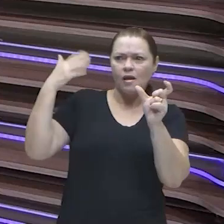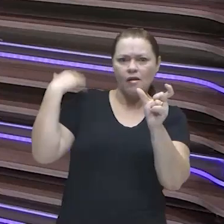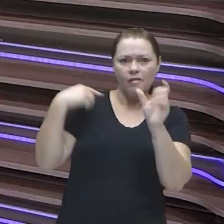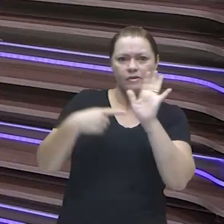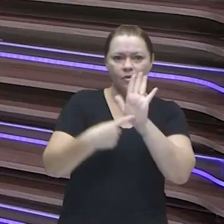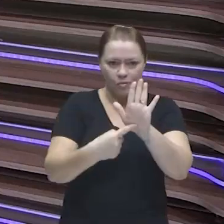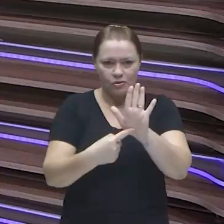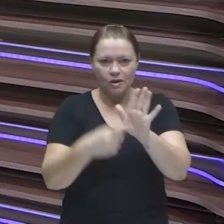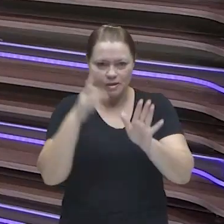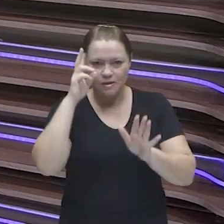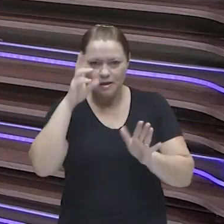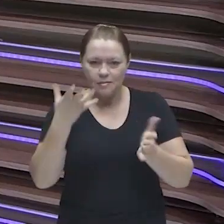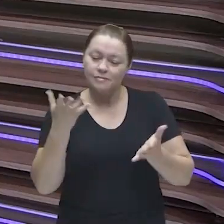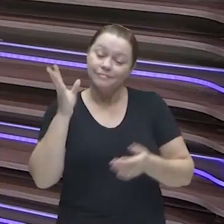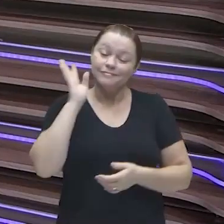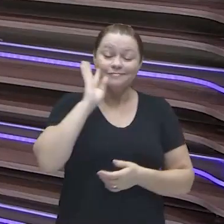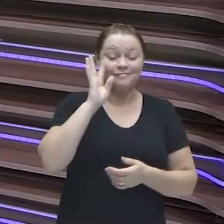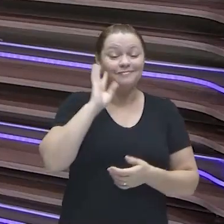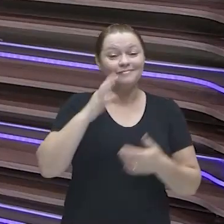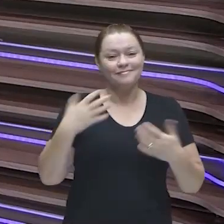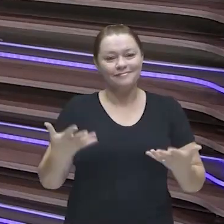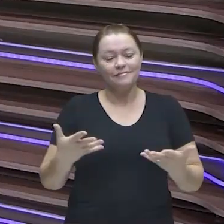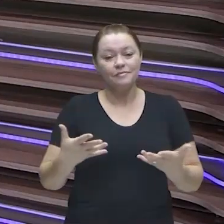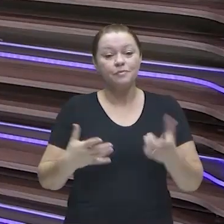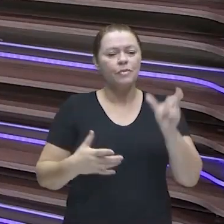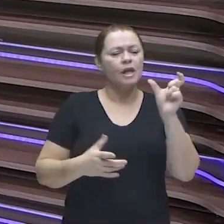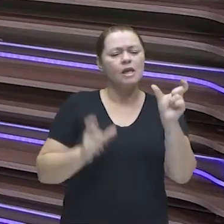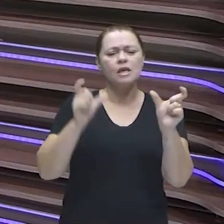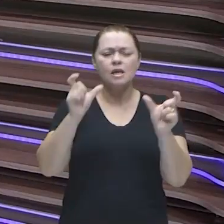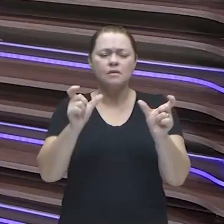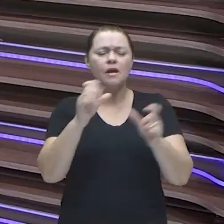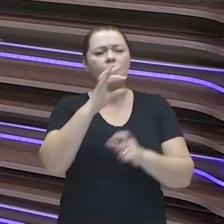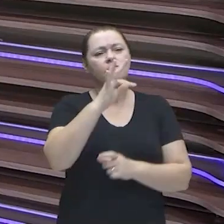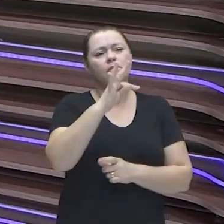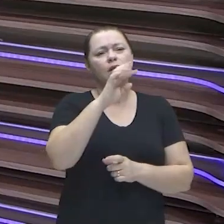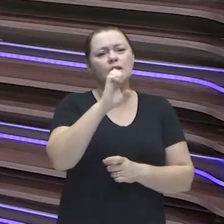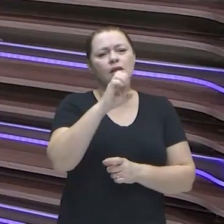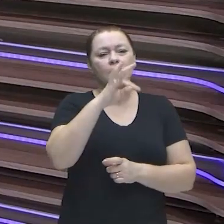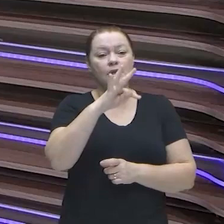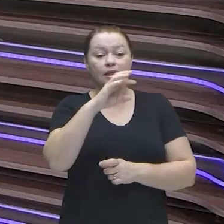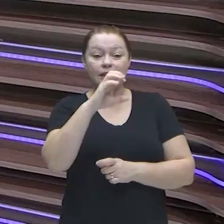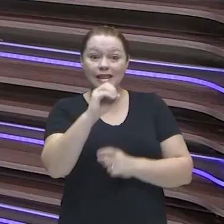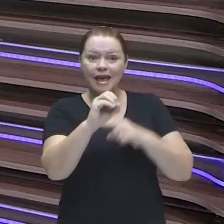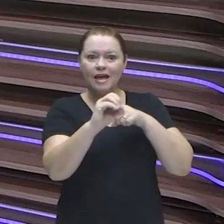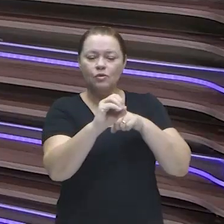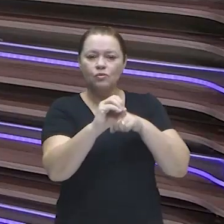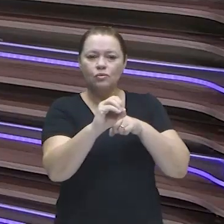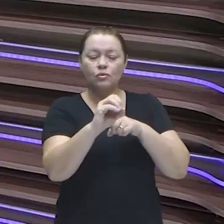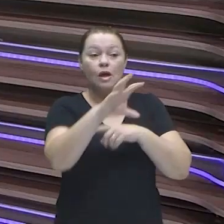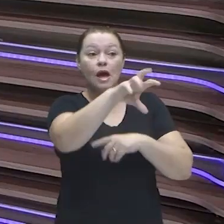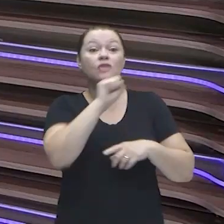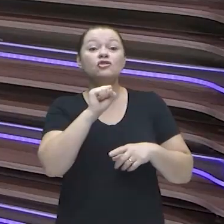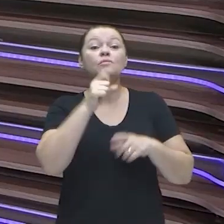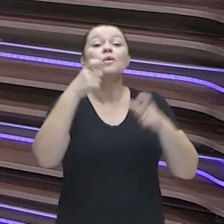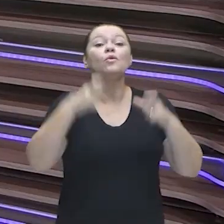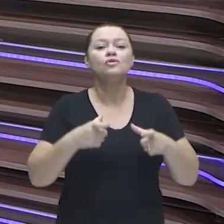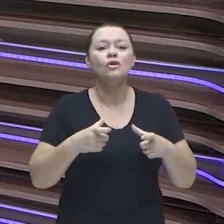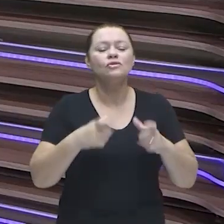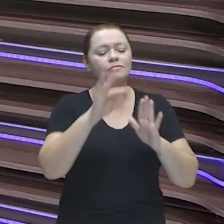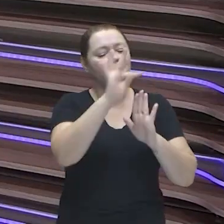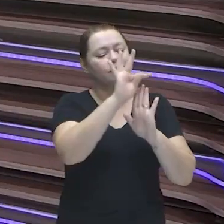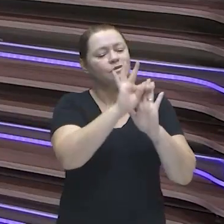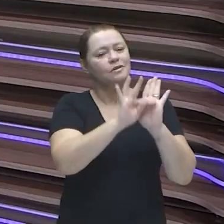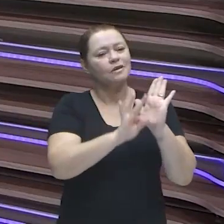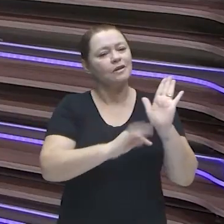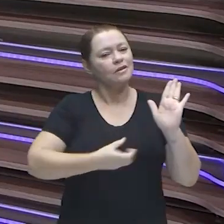né? Legal. E essas palavras lá, inicial, teto, nós tiramos da onde? Do nosso texto. Mas também